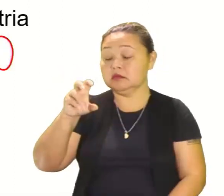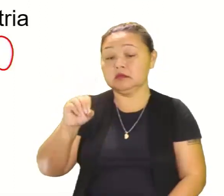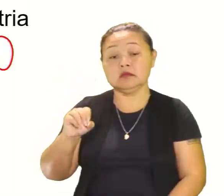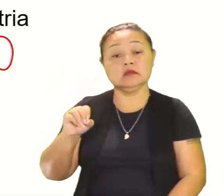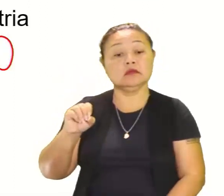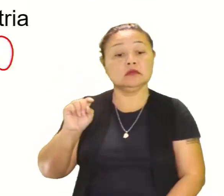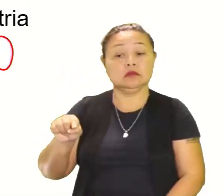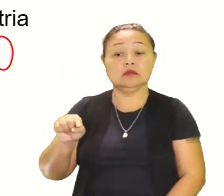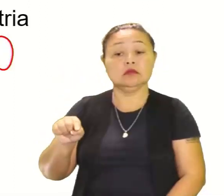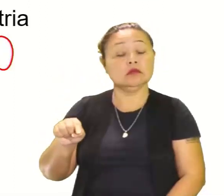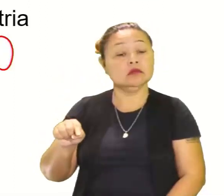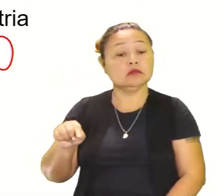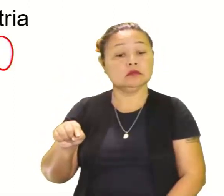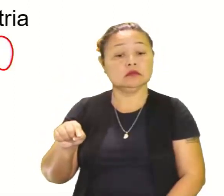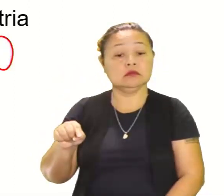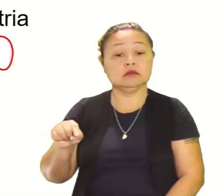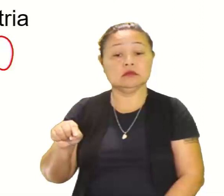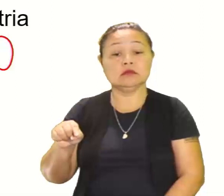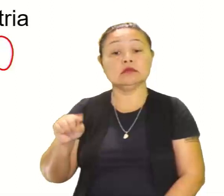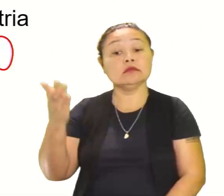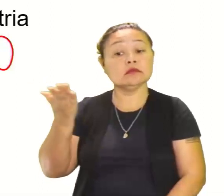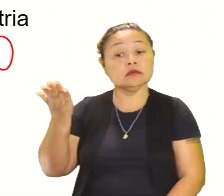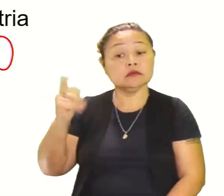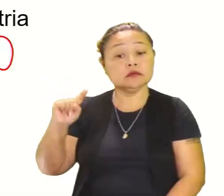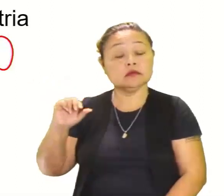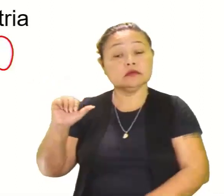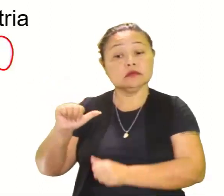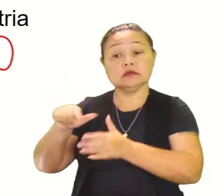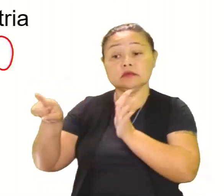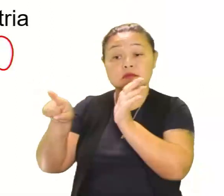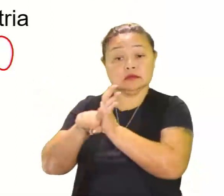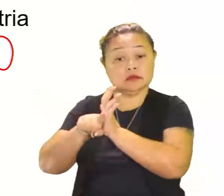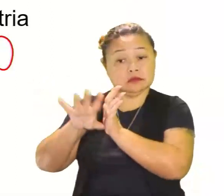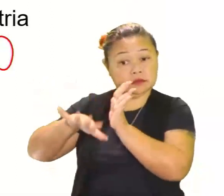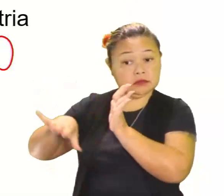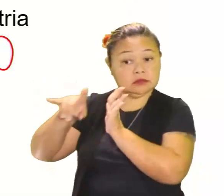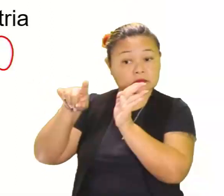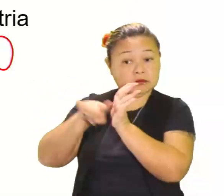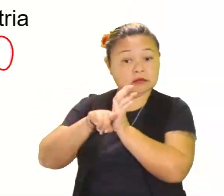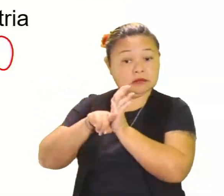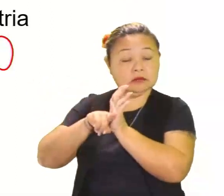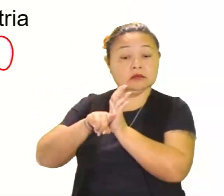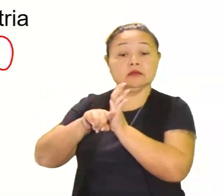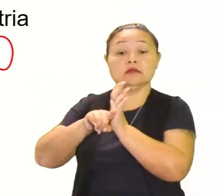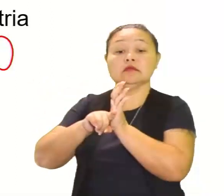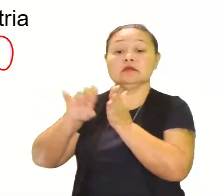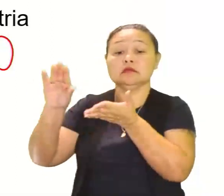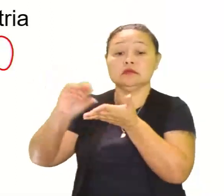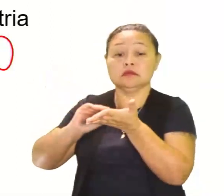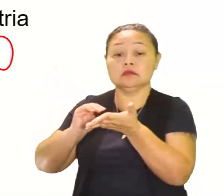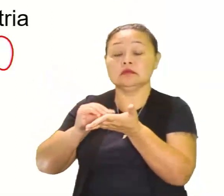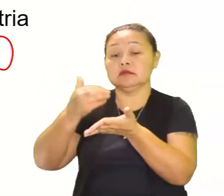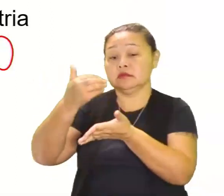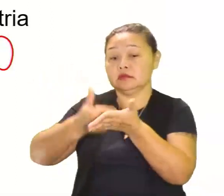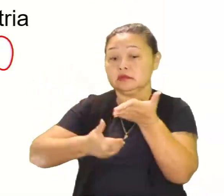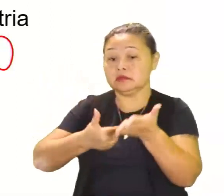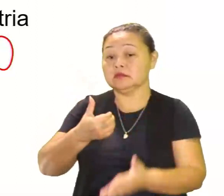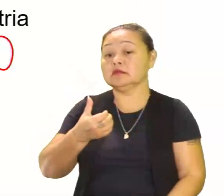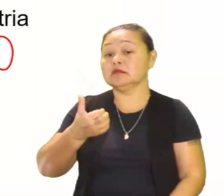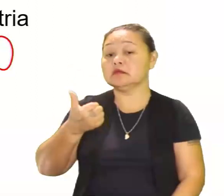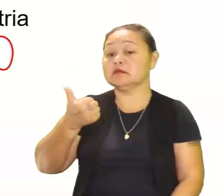com 750 mil. Isso. Agora, fazendo a parte negativa, né? Vamos lá. Um faturamento